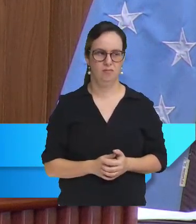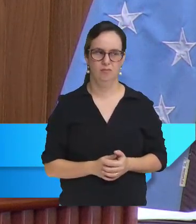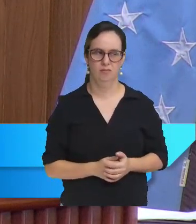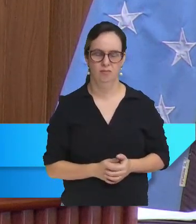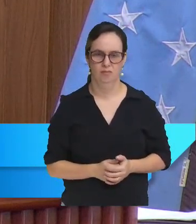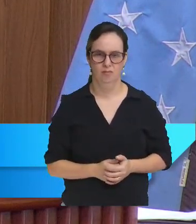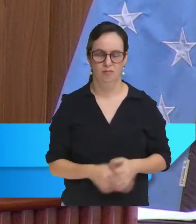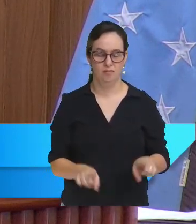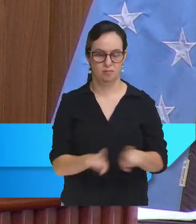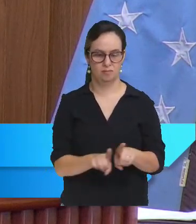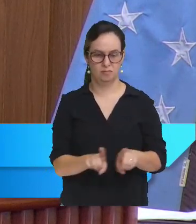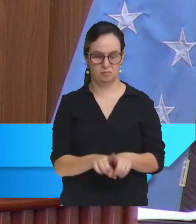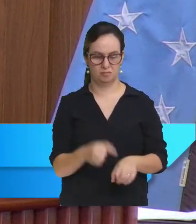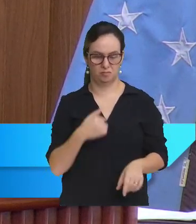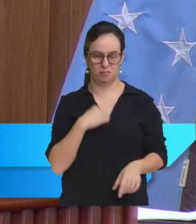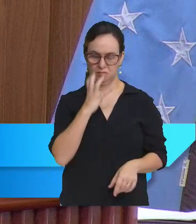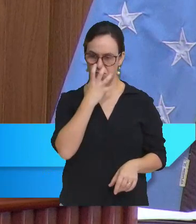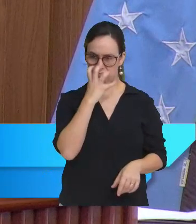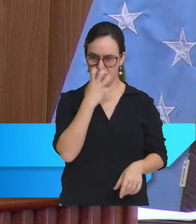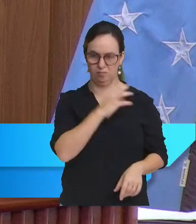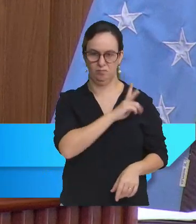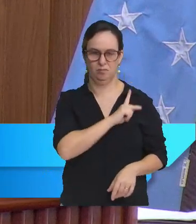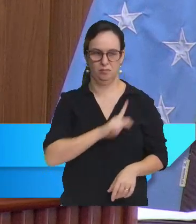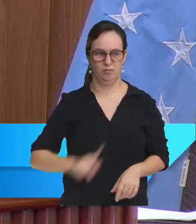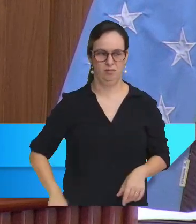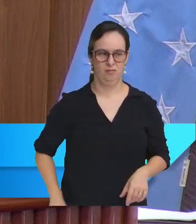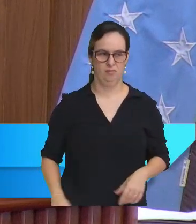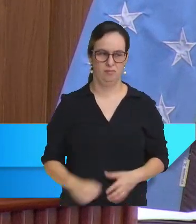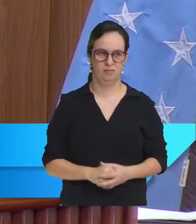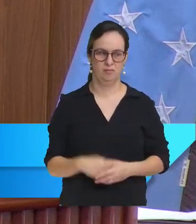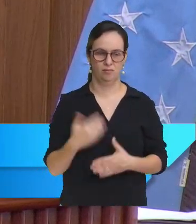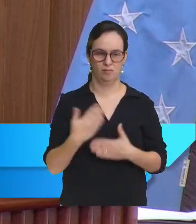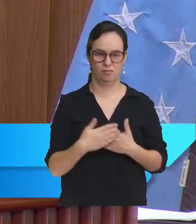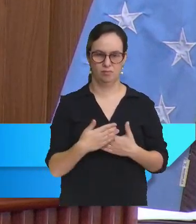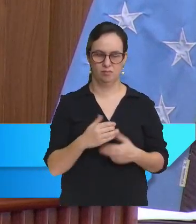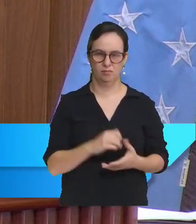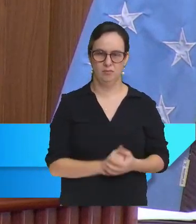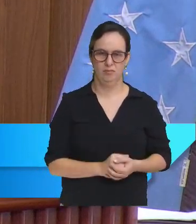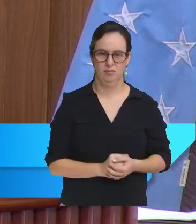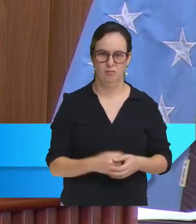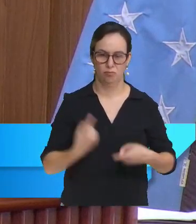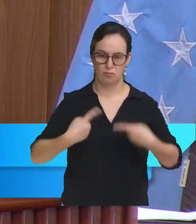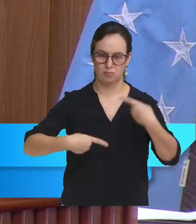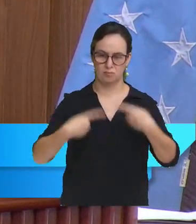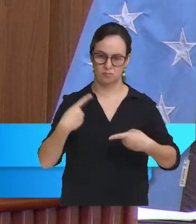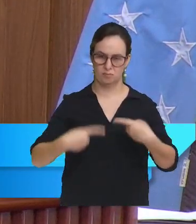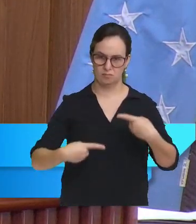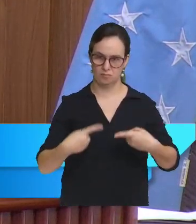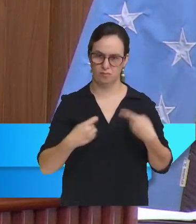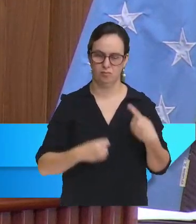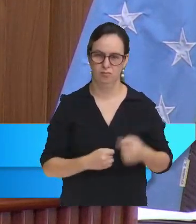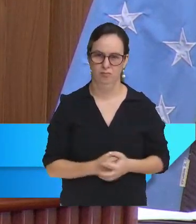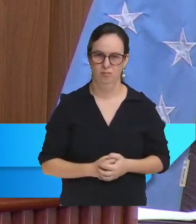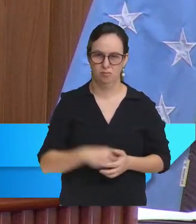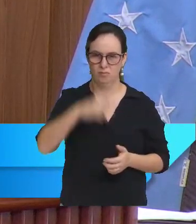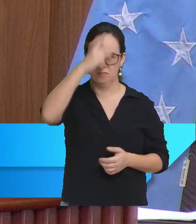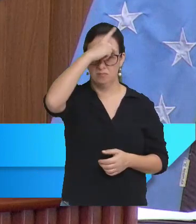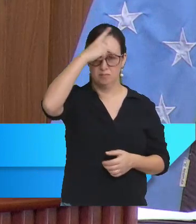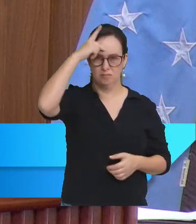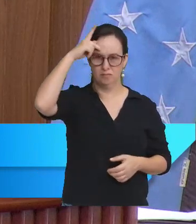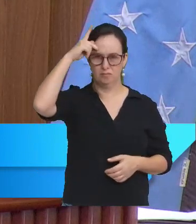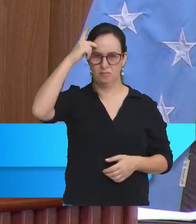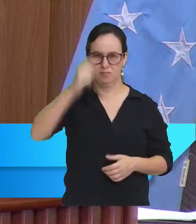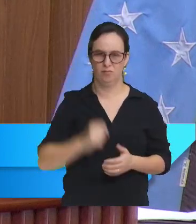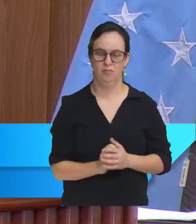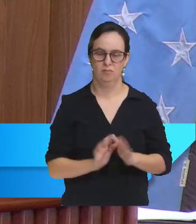presidente da Frente Parlamentar pelo Desenvolvimento, Empreendedorismo, Geração de Emprego, juntamente com o Douglas,